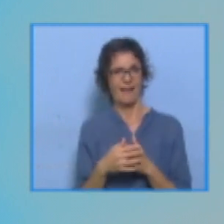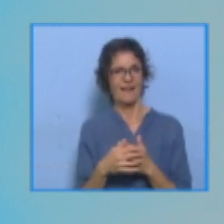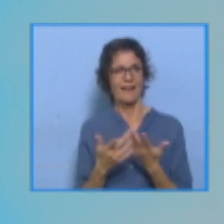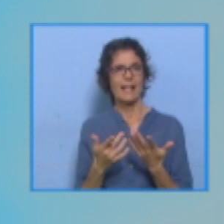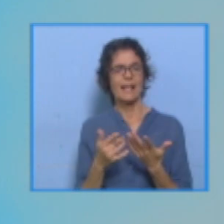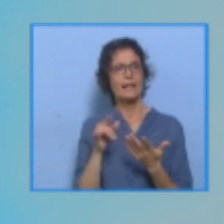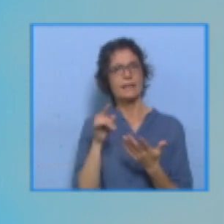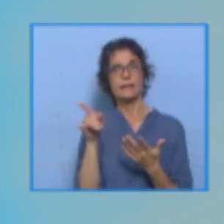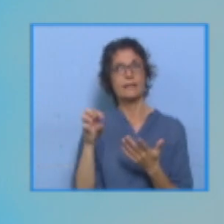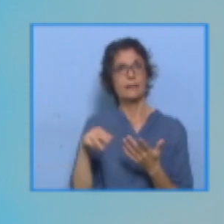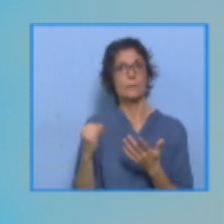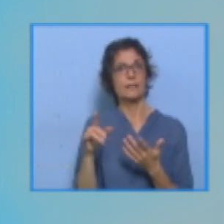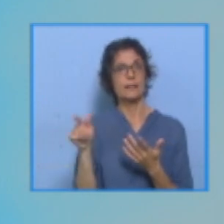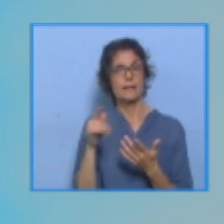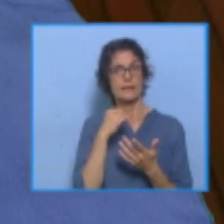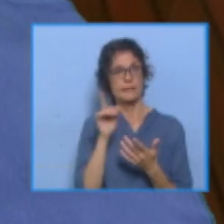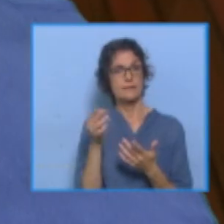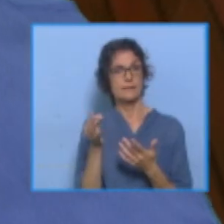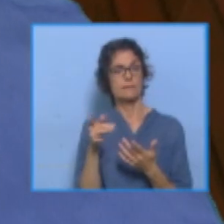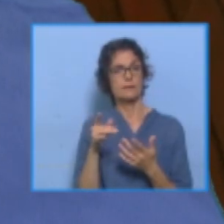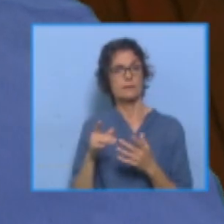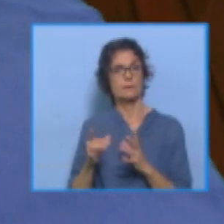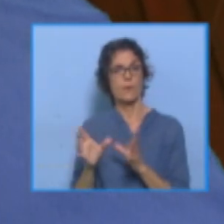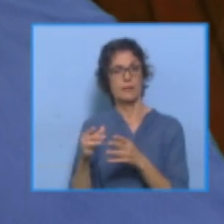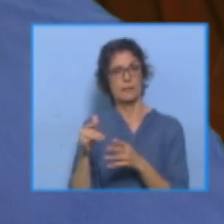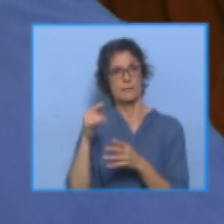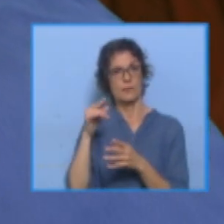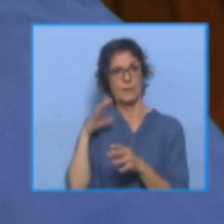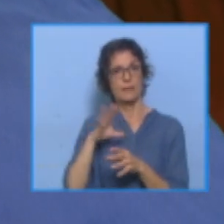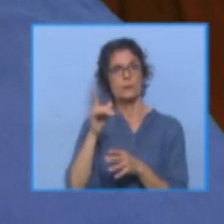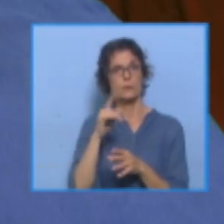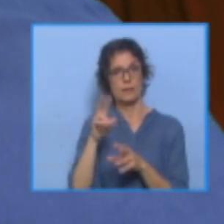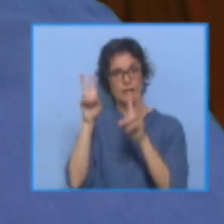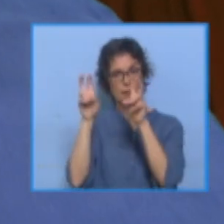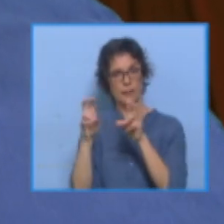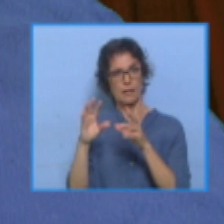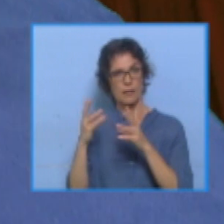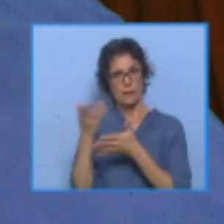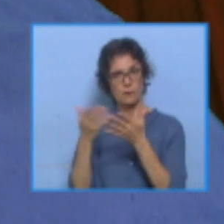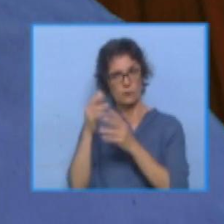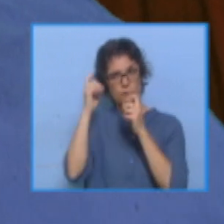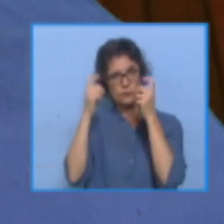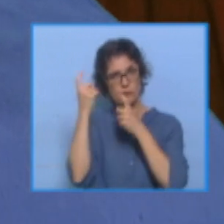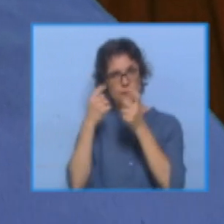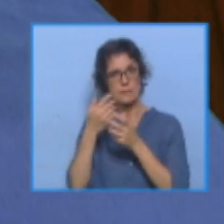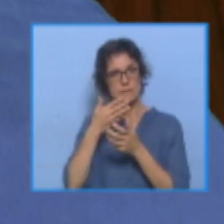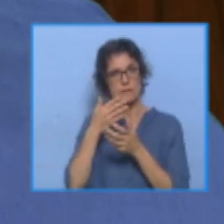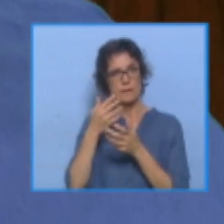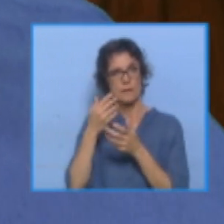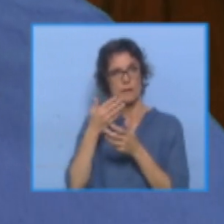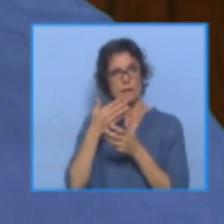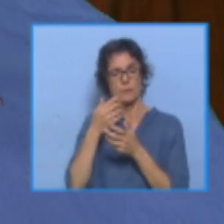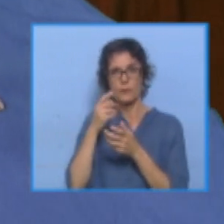este ADN das equipas passa muito por isto, por refletir sobre temas, ganhar conhecimento,